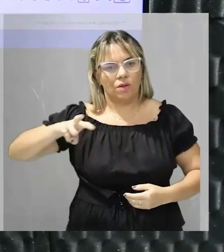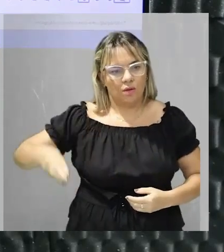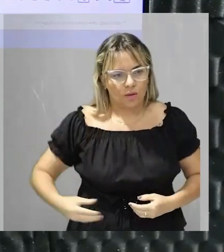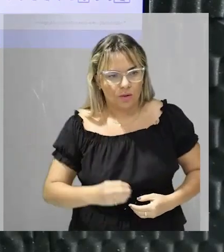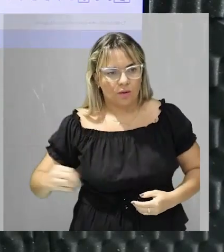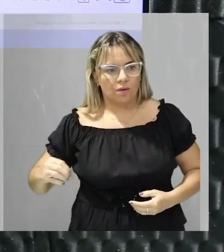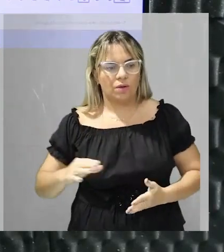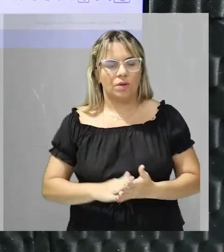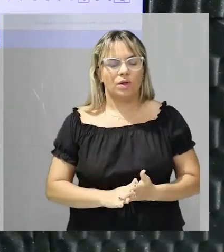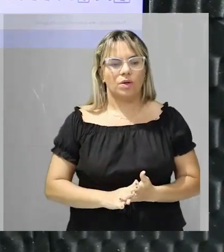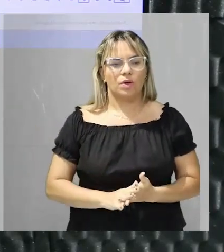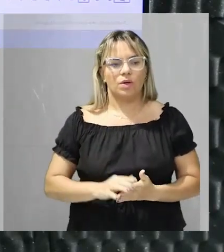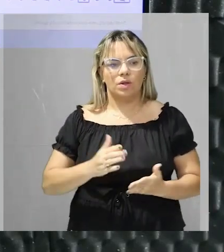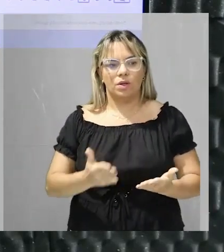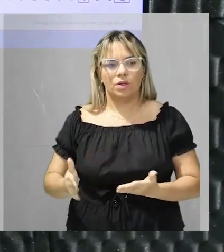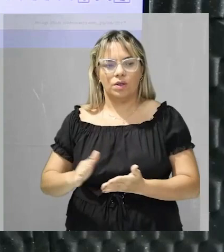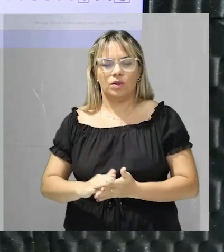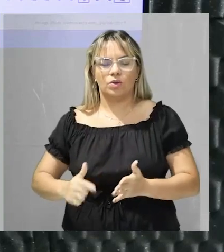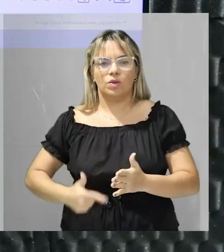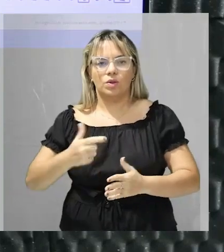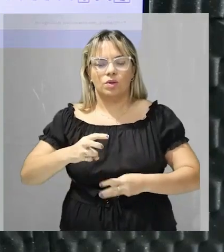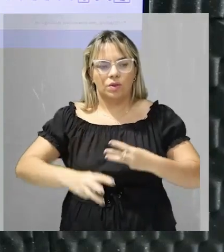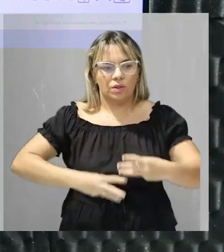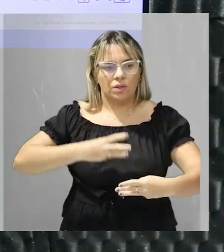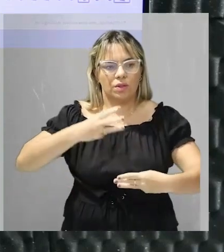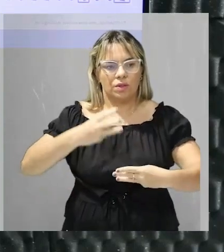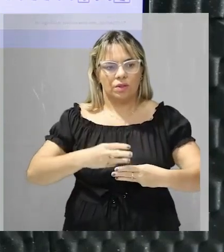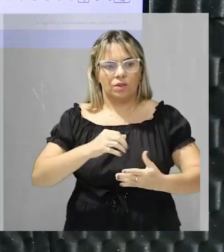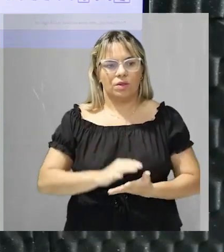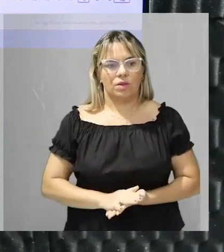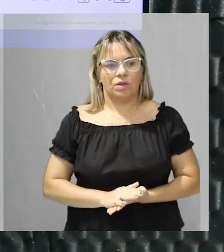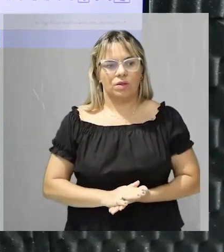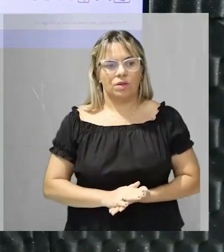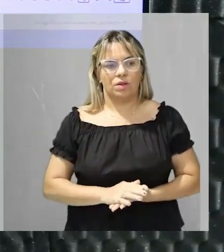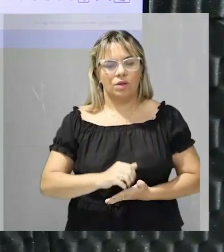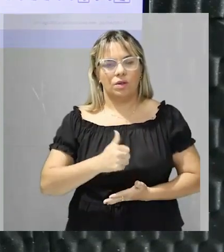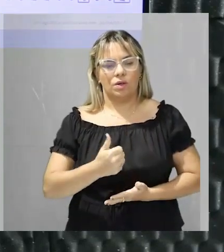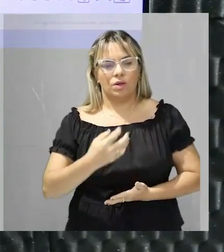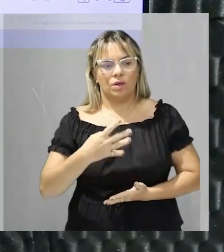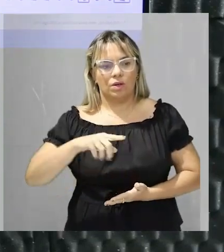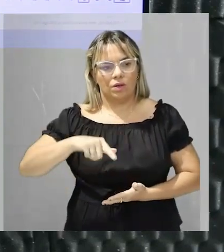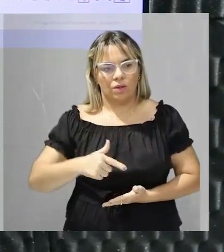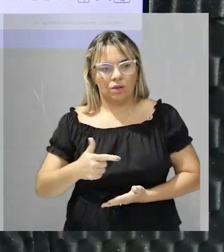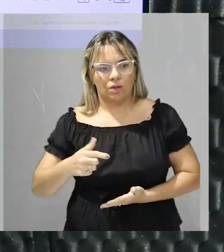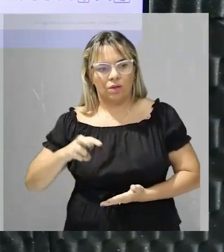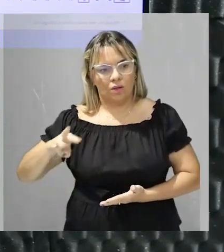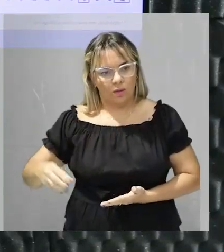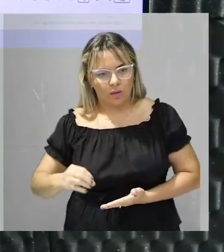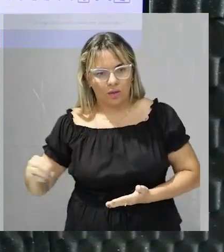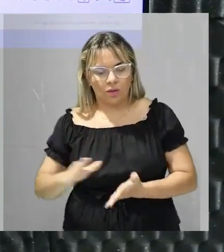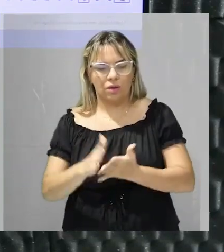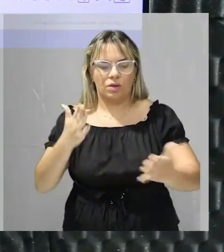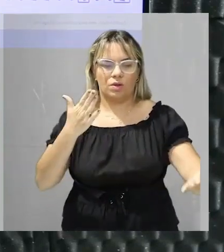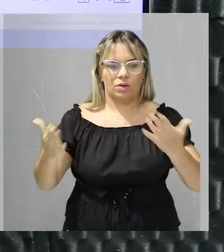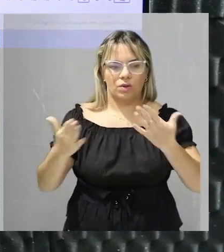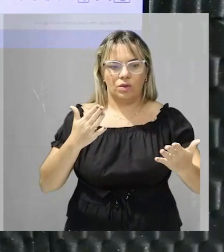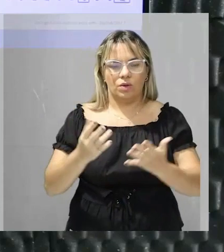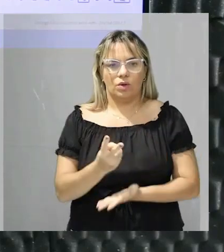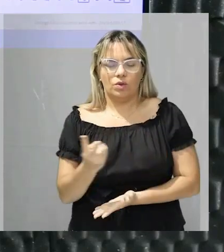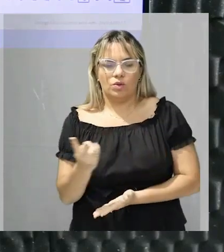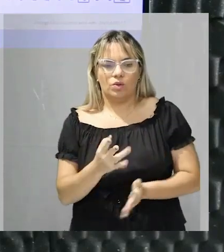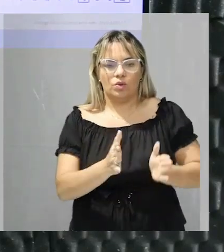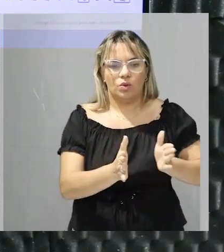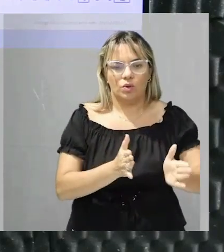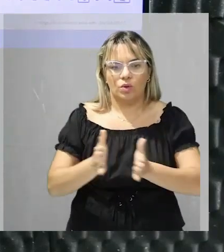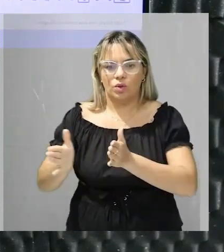14,2 milhões ele quer né a comparação justamente para nós identificarmos sobre o